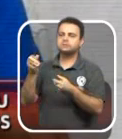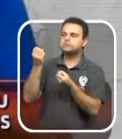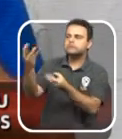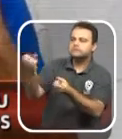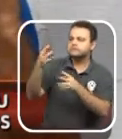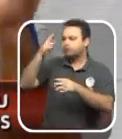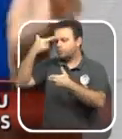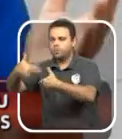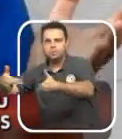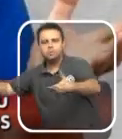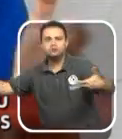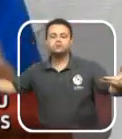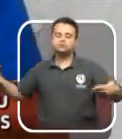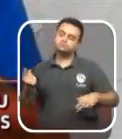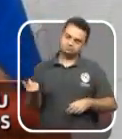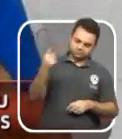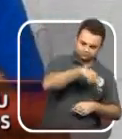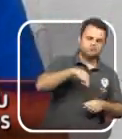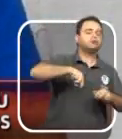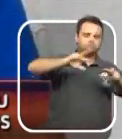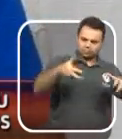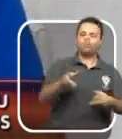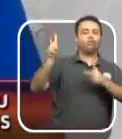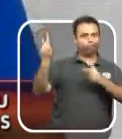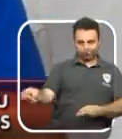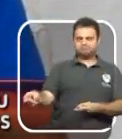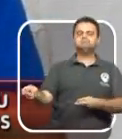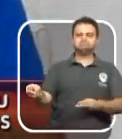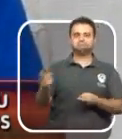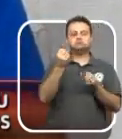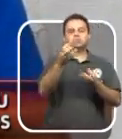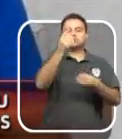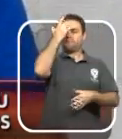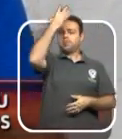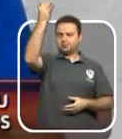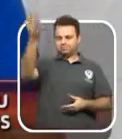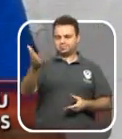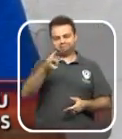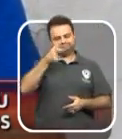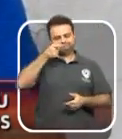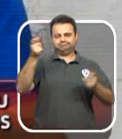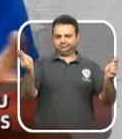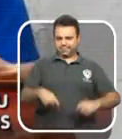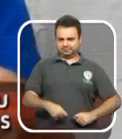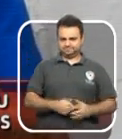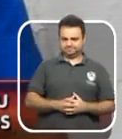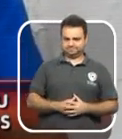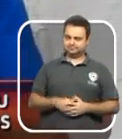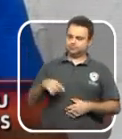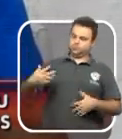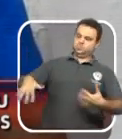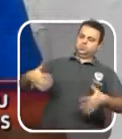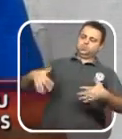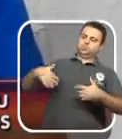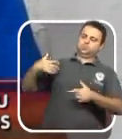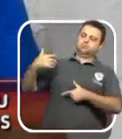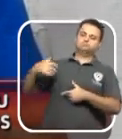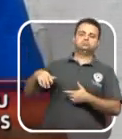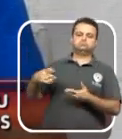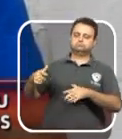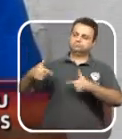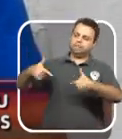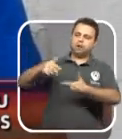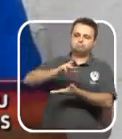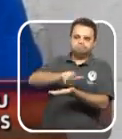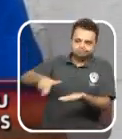gente tentou melhorar na recepção, né, para que o munícipe seja melhor atendido, as instalações, tudo isso é